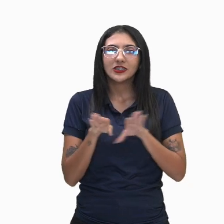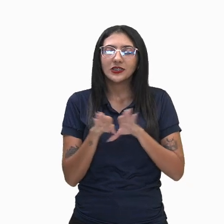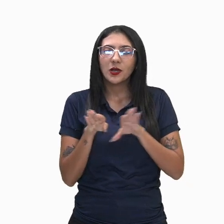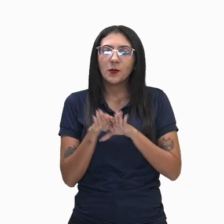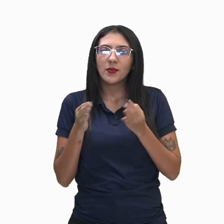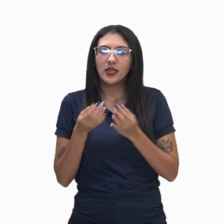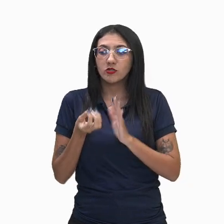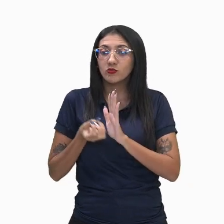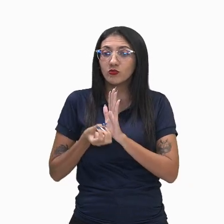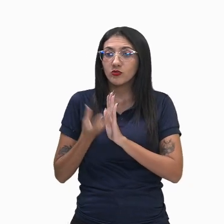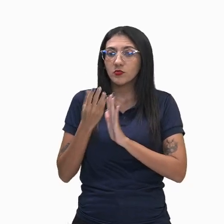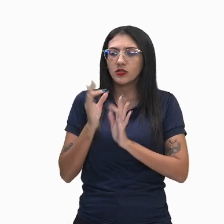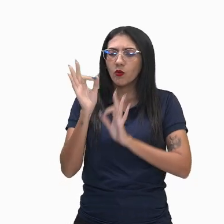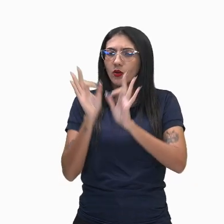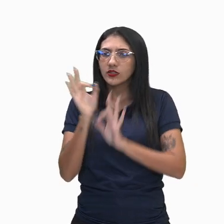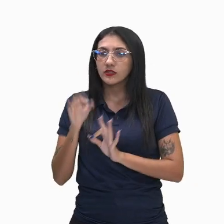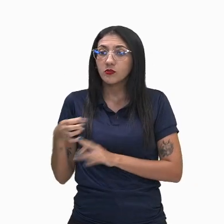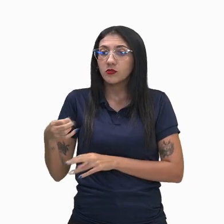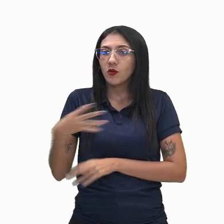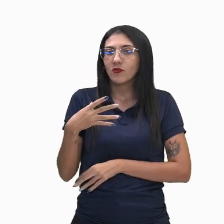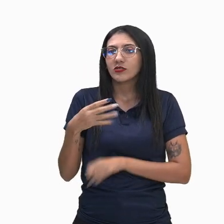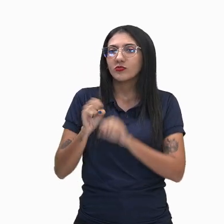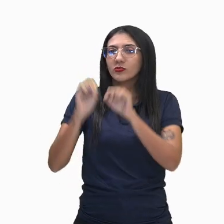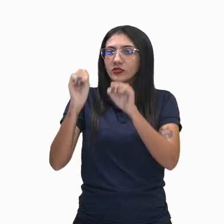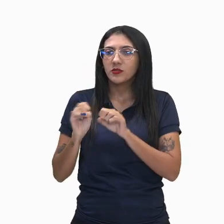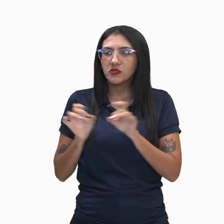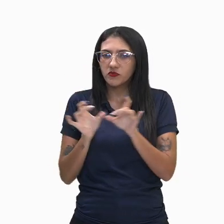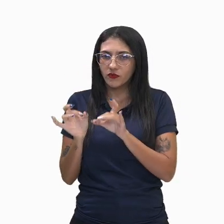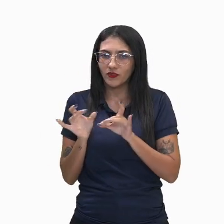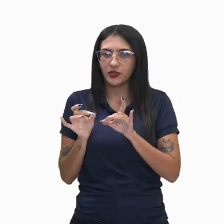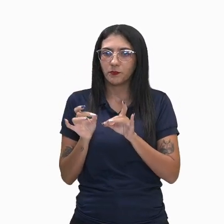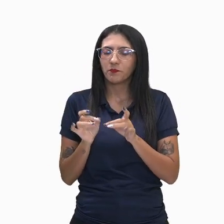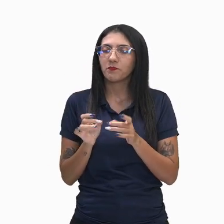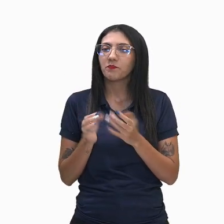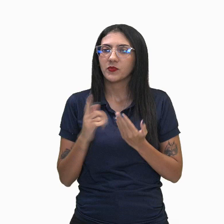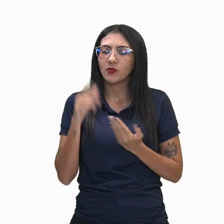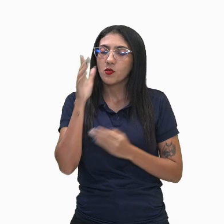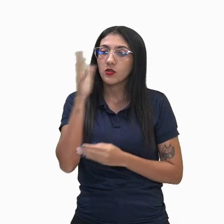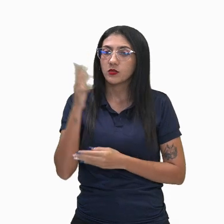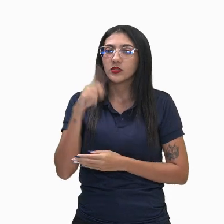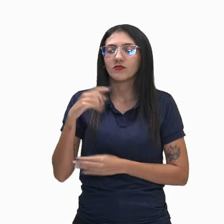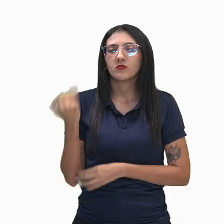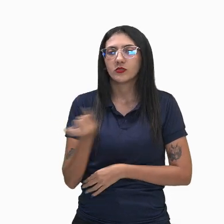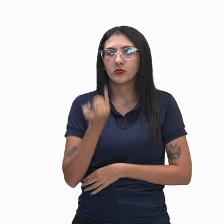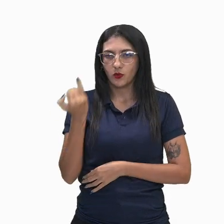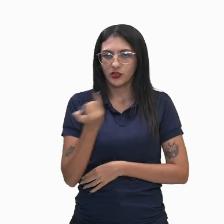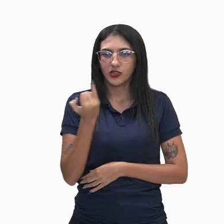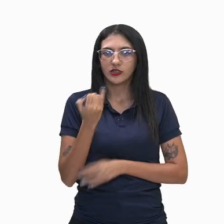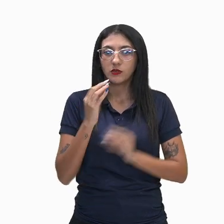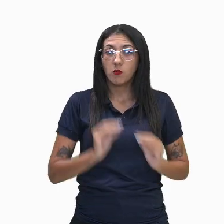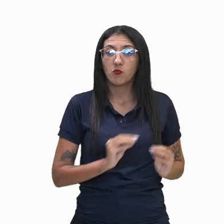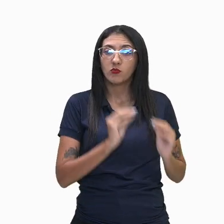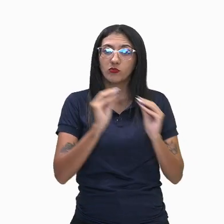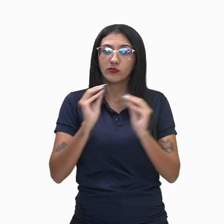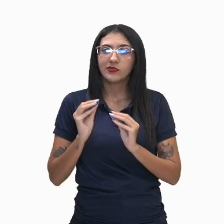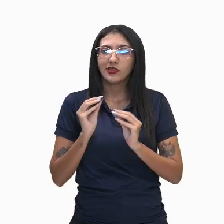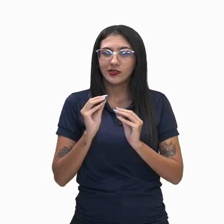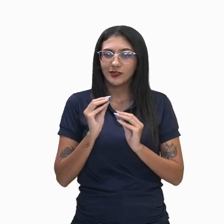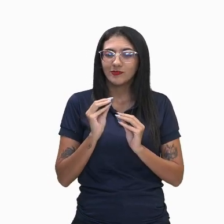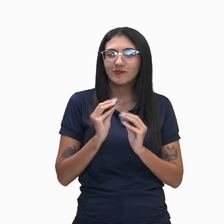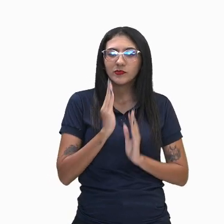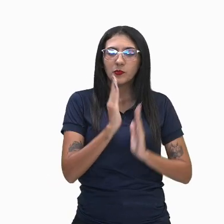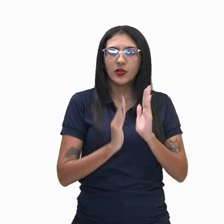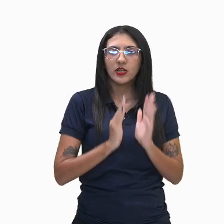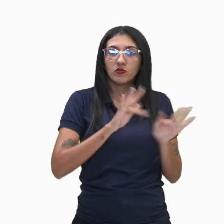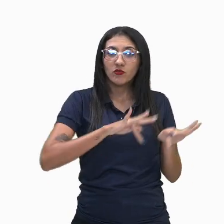do comércio. Esse processo foi fundamental para a transição do feudalismo para uma economia